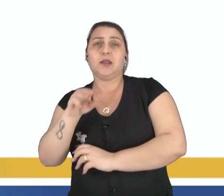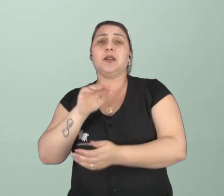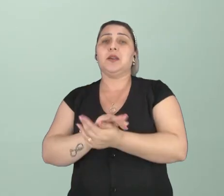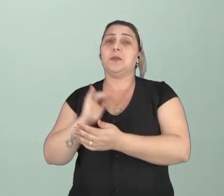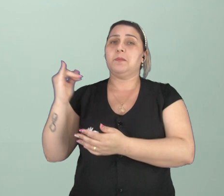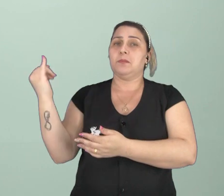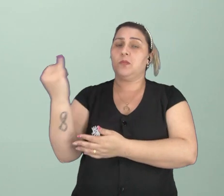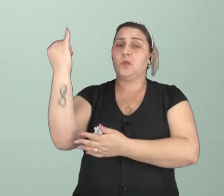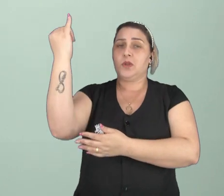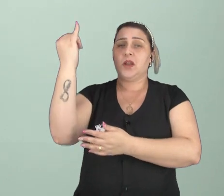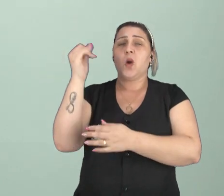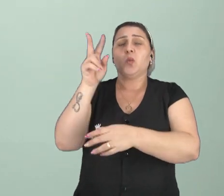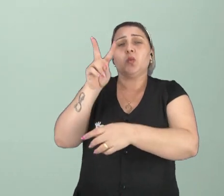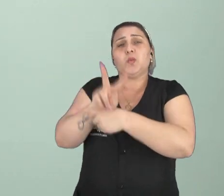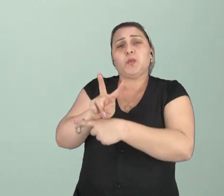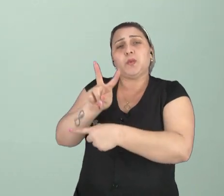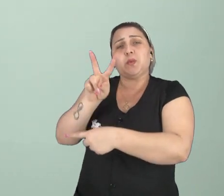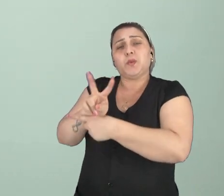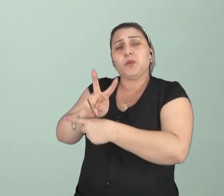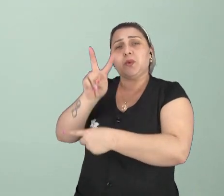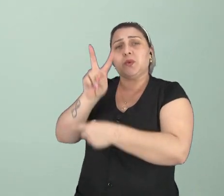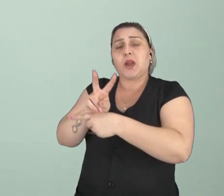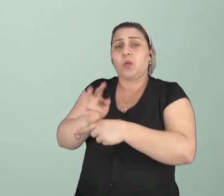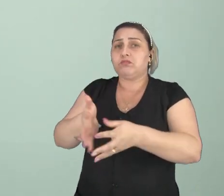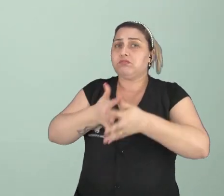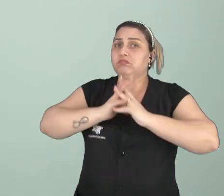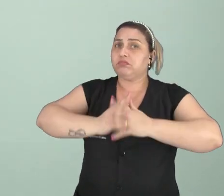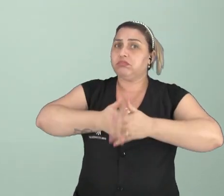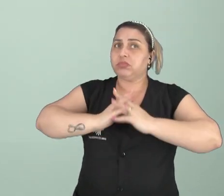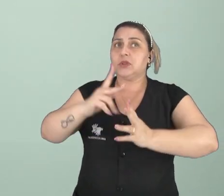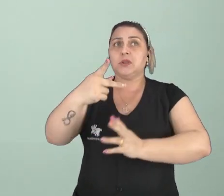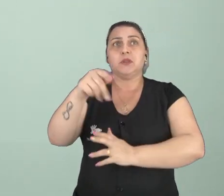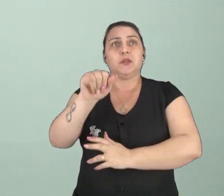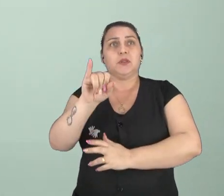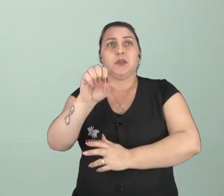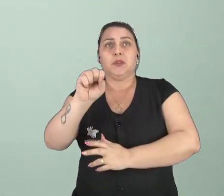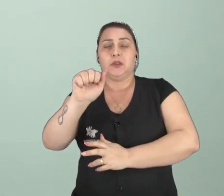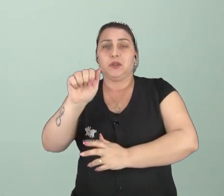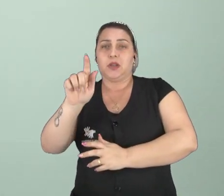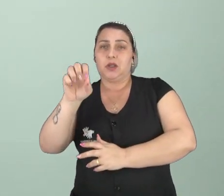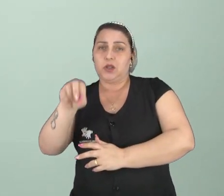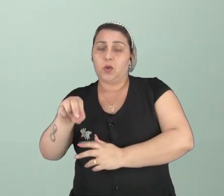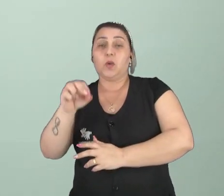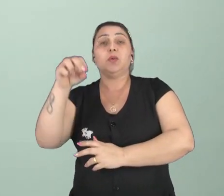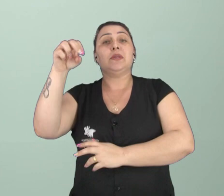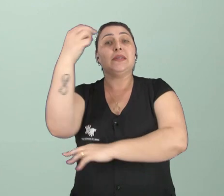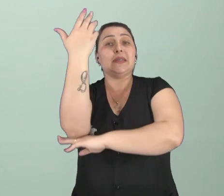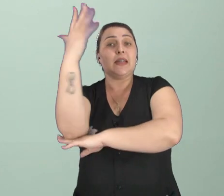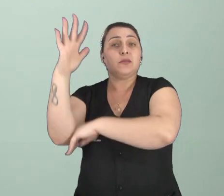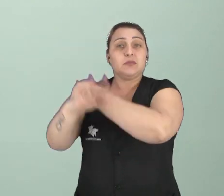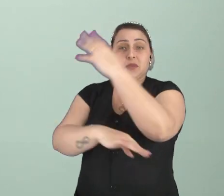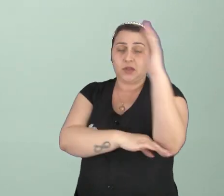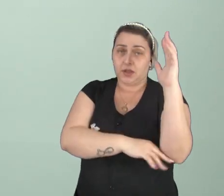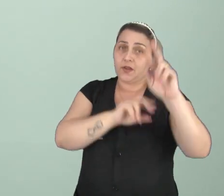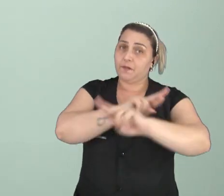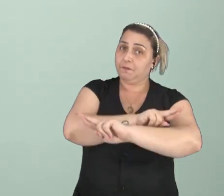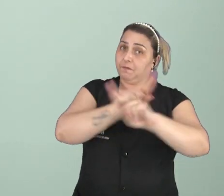muito importante, que é o cuidado de não confundir paisagem com natureza. São